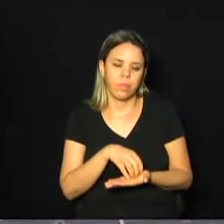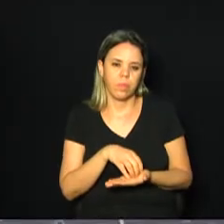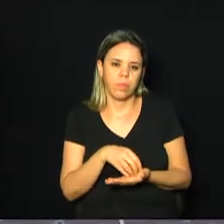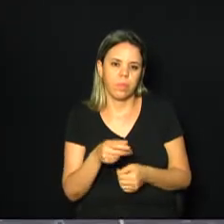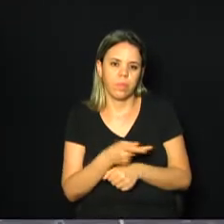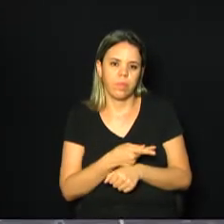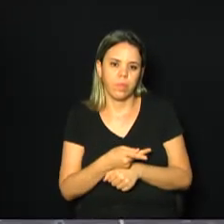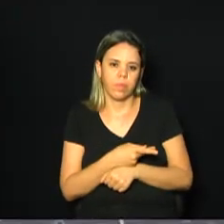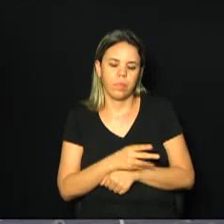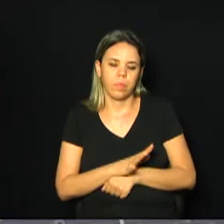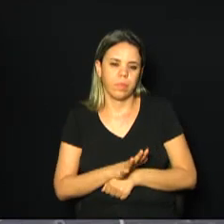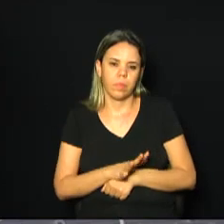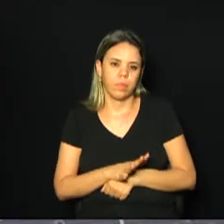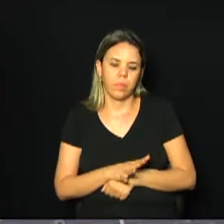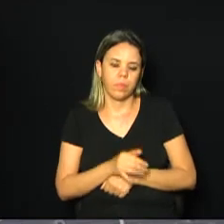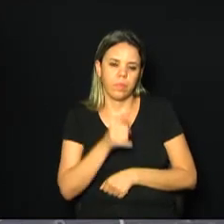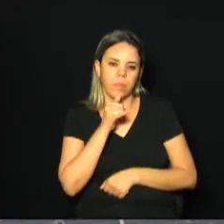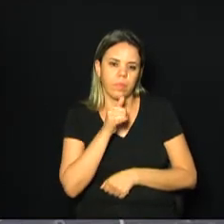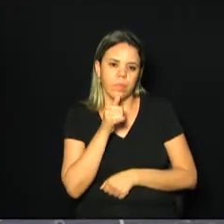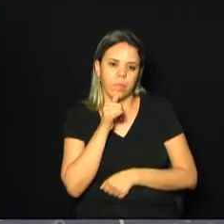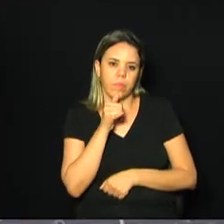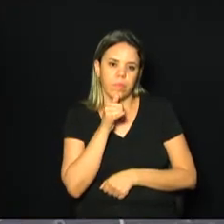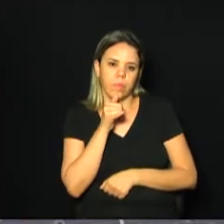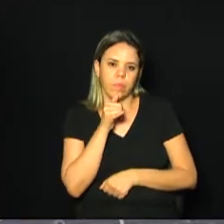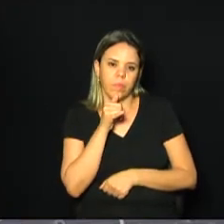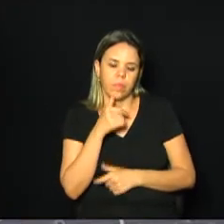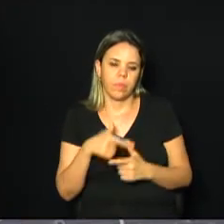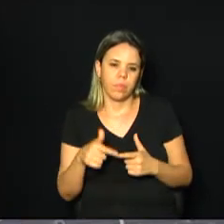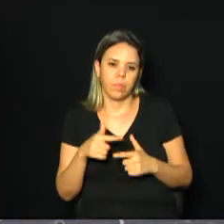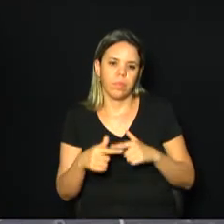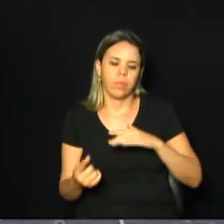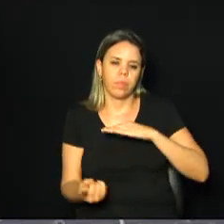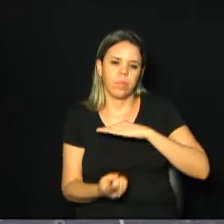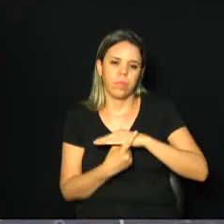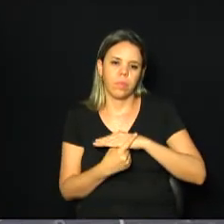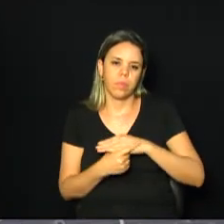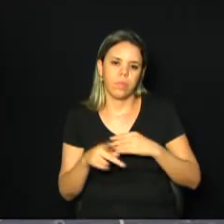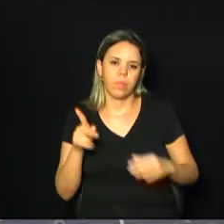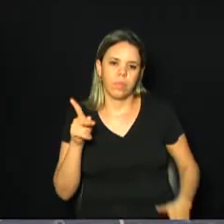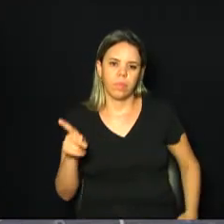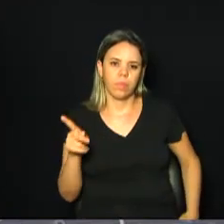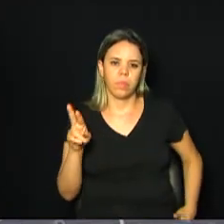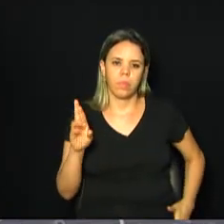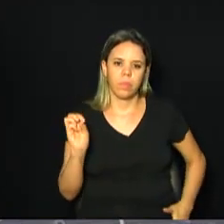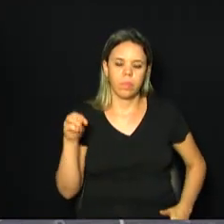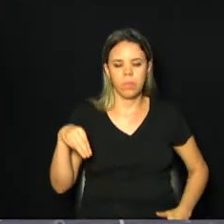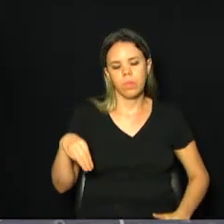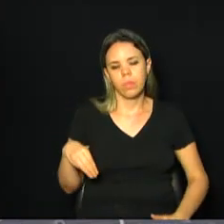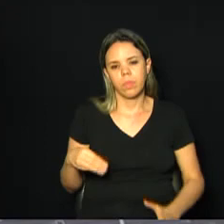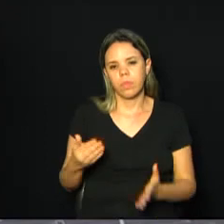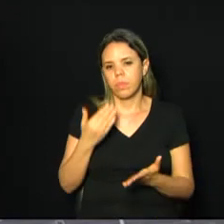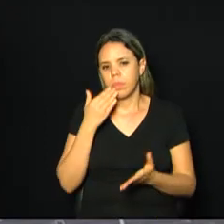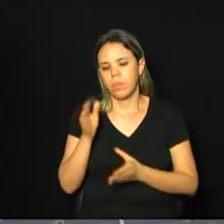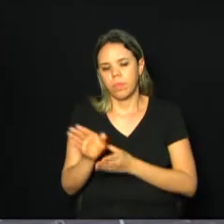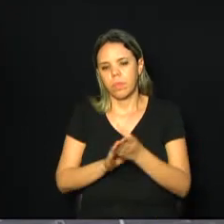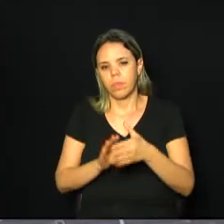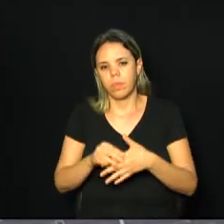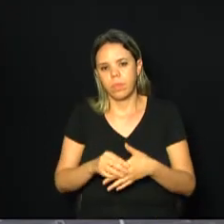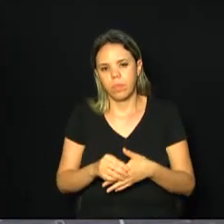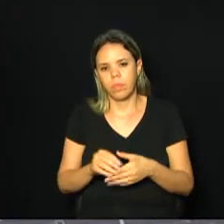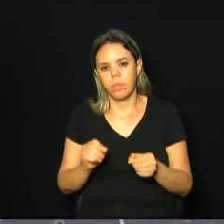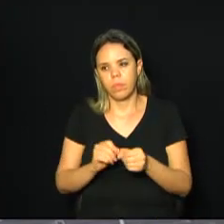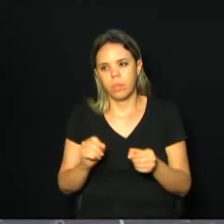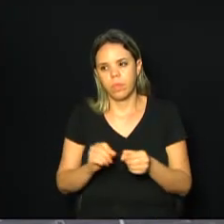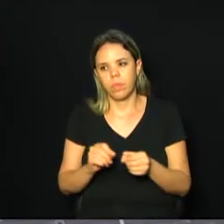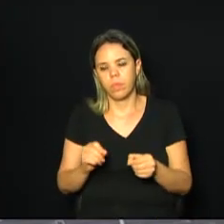dirija, como, por exemplo, ela tem um problema de consumidor, ela vai até o PROCON e pede um aconselhamento, o que deve ser feito